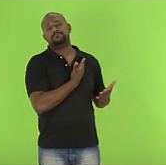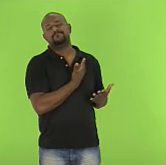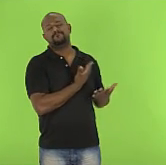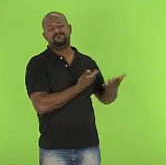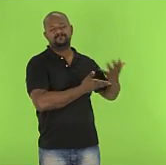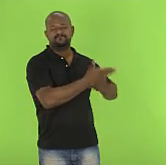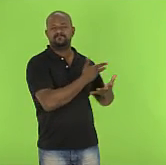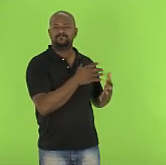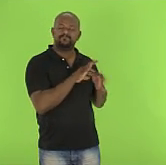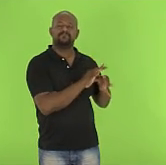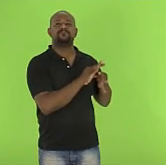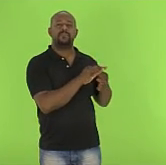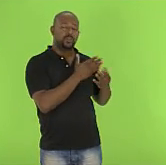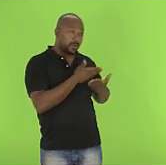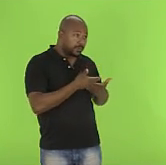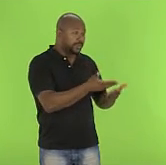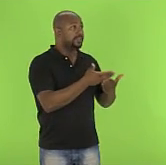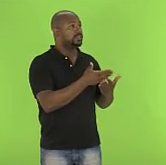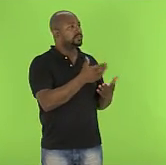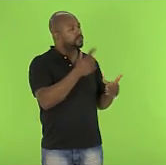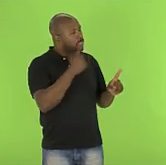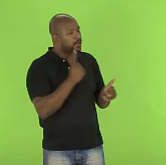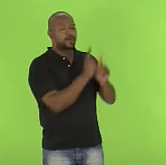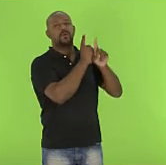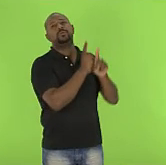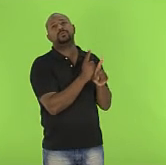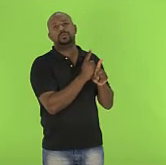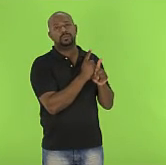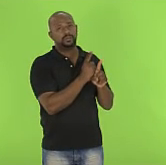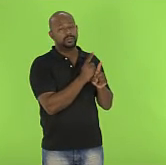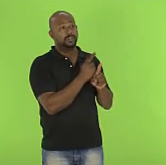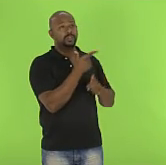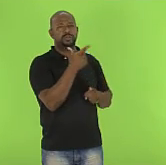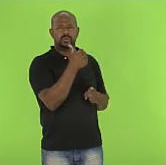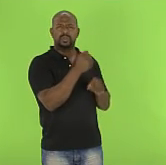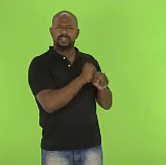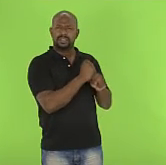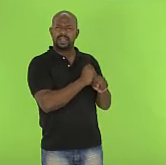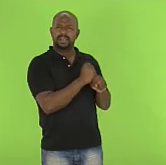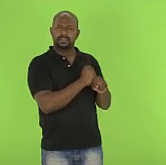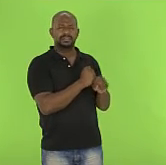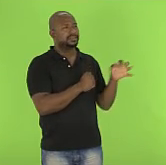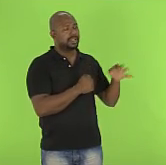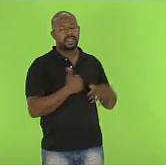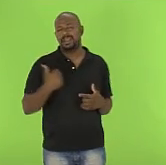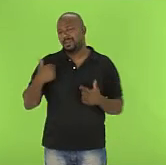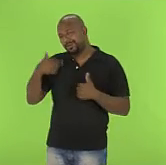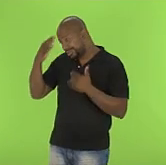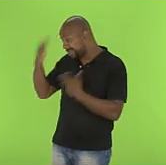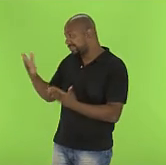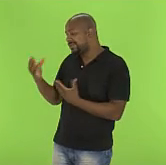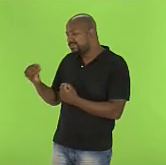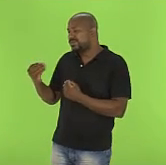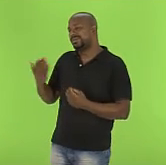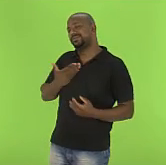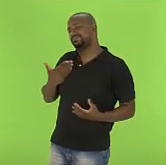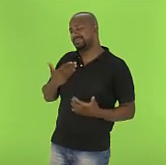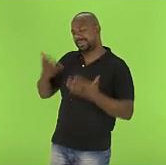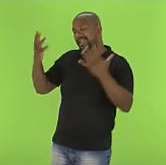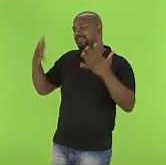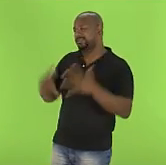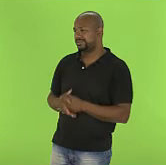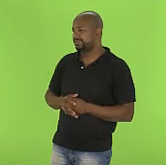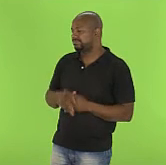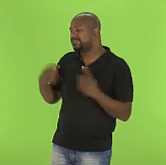pela parceria, pelo convite e pelo encontro de 12 anos, né? Eu tenho que te agradecer muito, irmão.